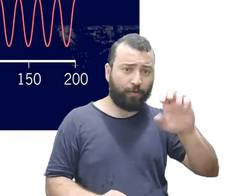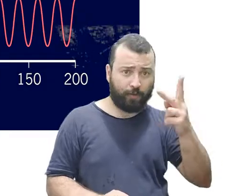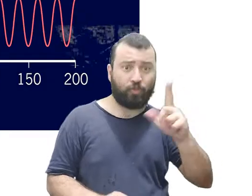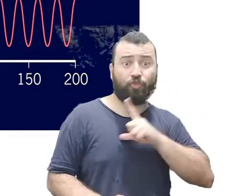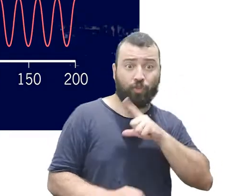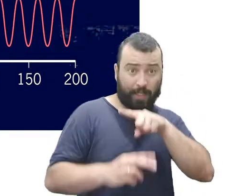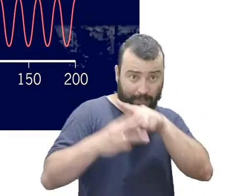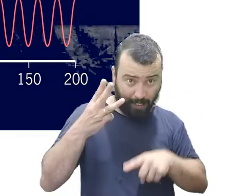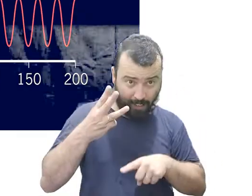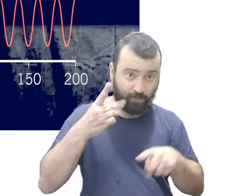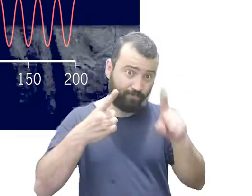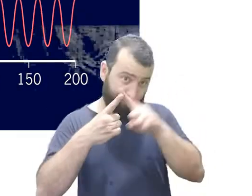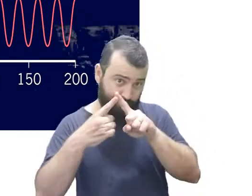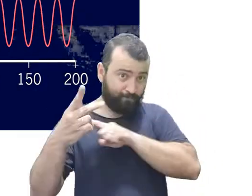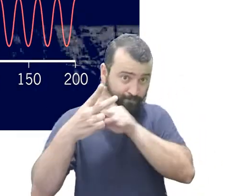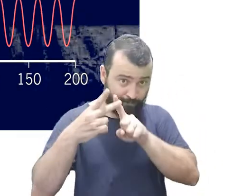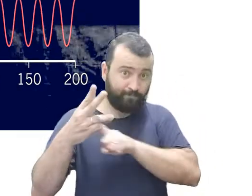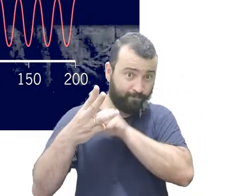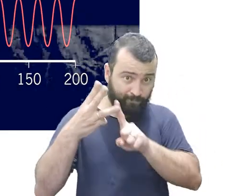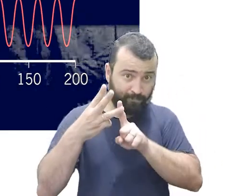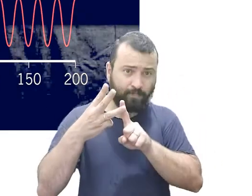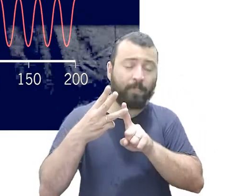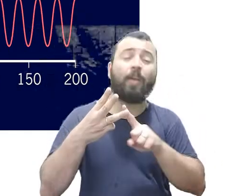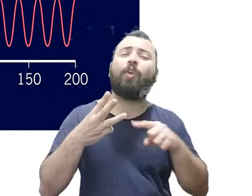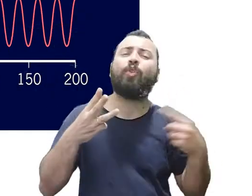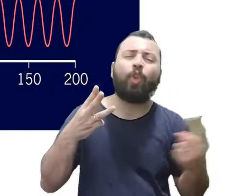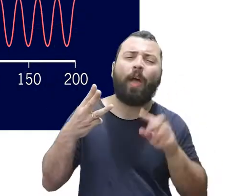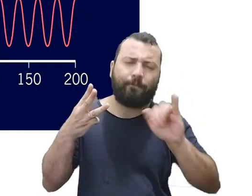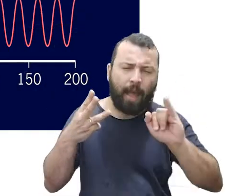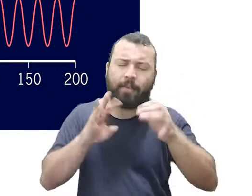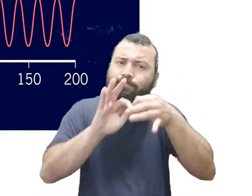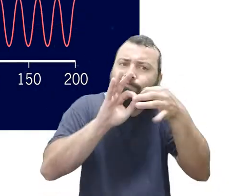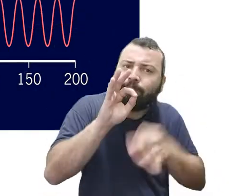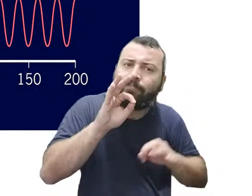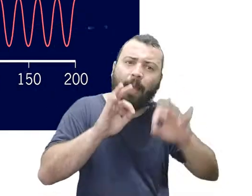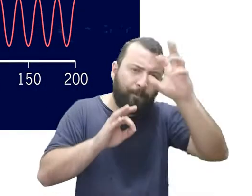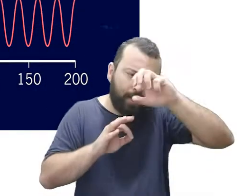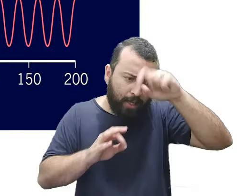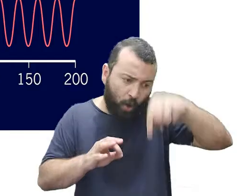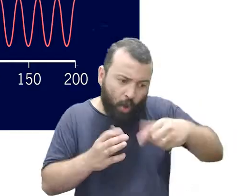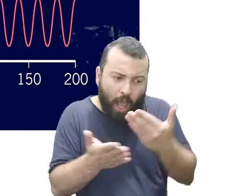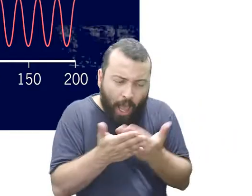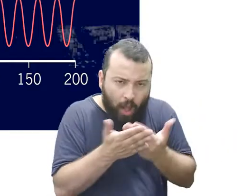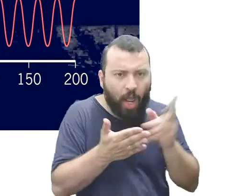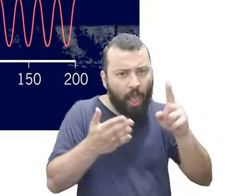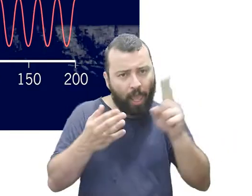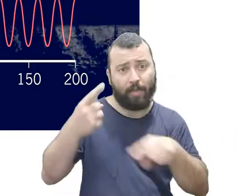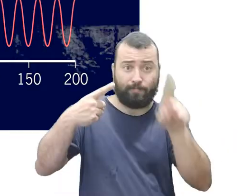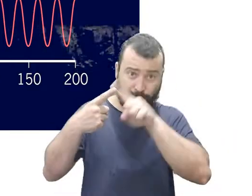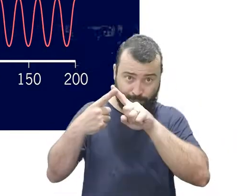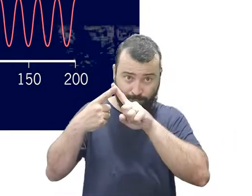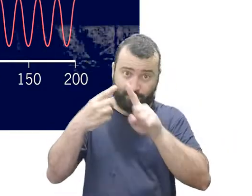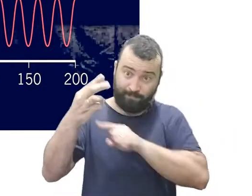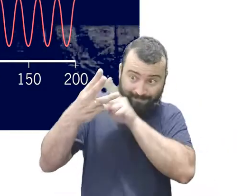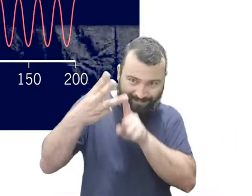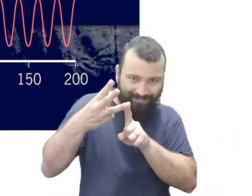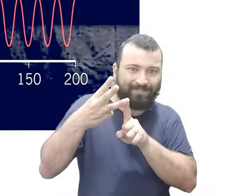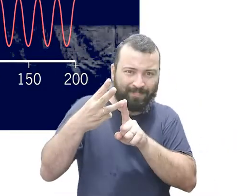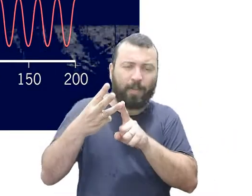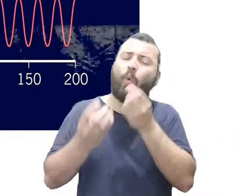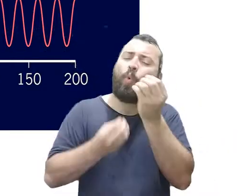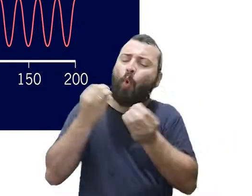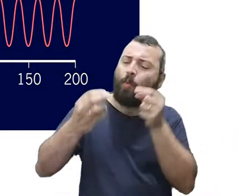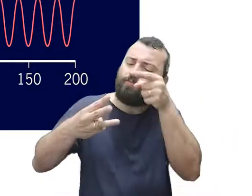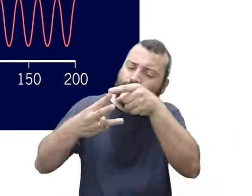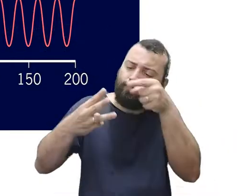de excentricidade, o de obliquidade e o de precessão. E nós vamos ver com mais detalhe nessa aula os ciclos de excentricidade e de